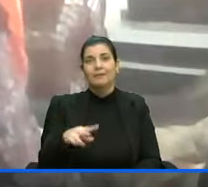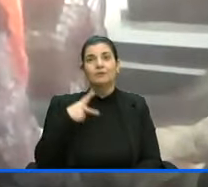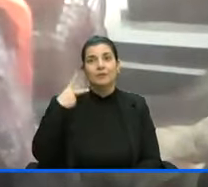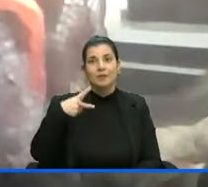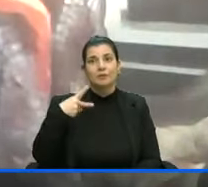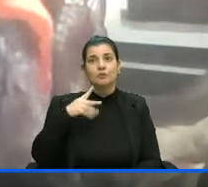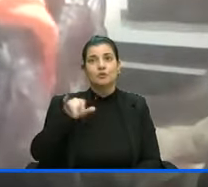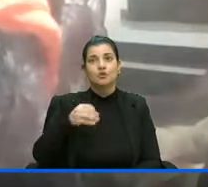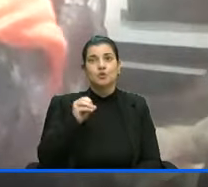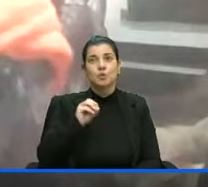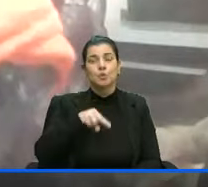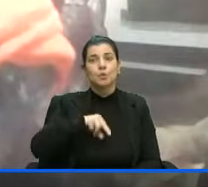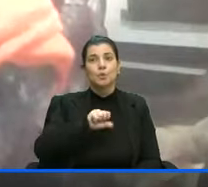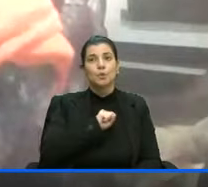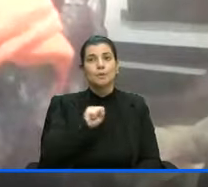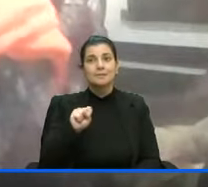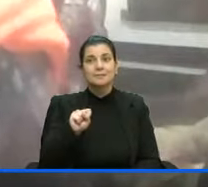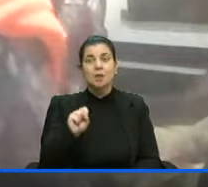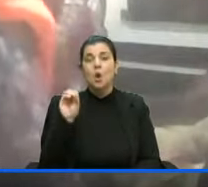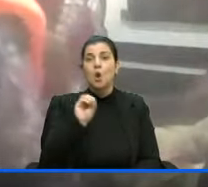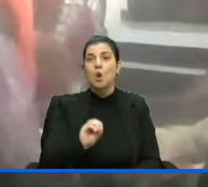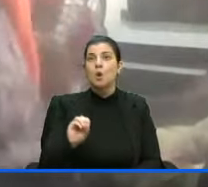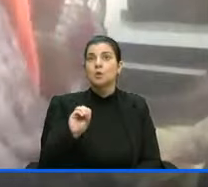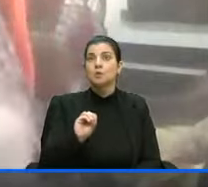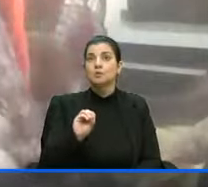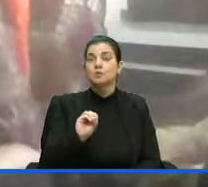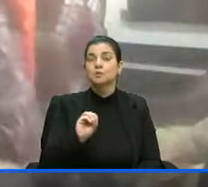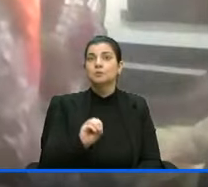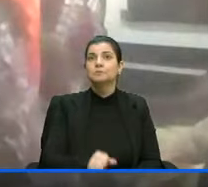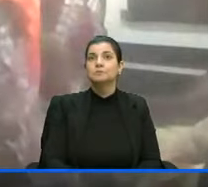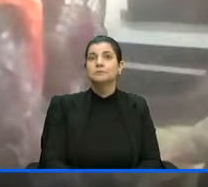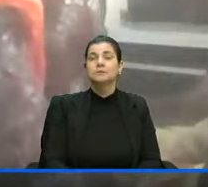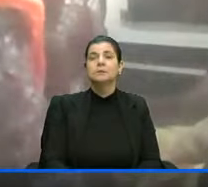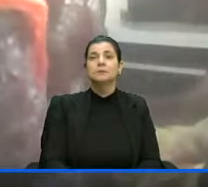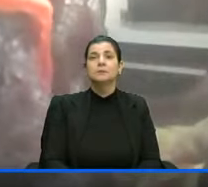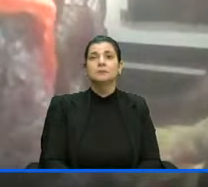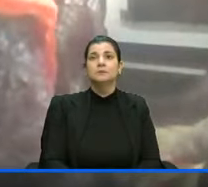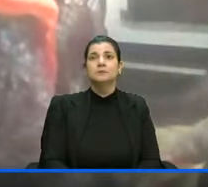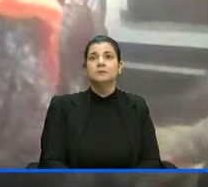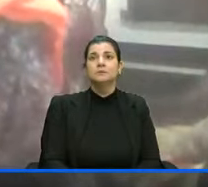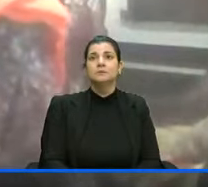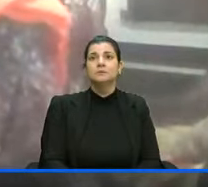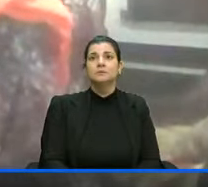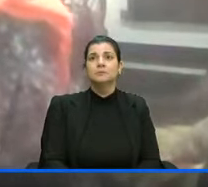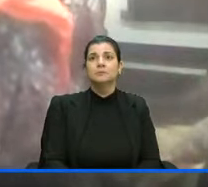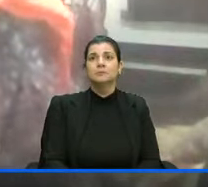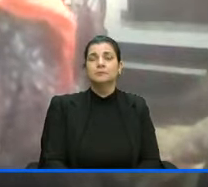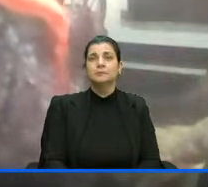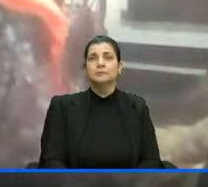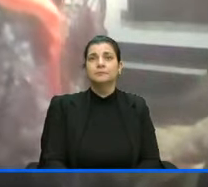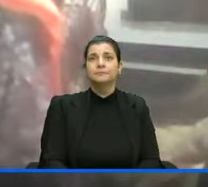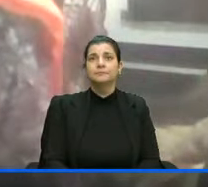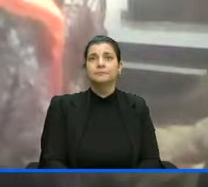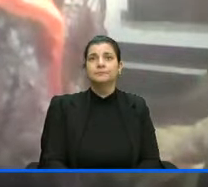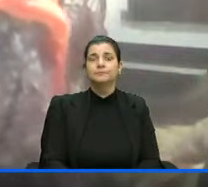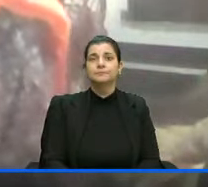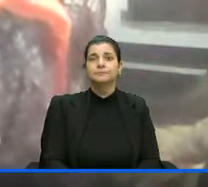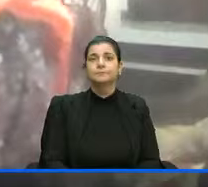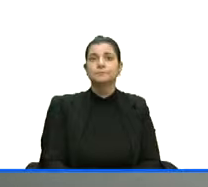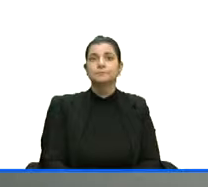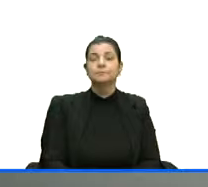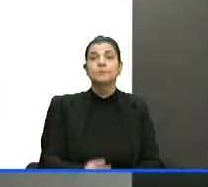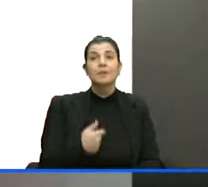ótimo. Então, Isabel, nos ajuda em algum outro encaminhamento, está aberto ainda para mais alguém, tudo de maneira bem expedita. Então,